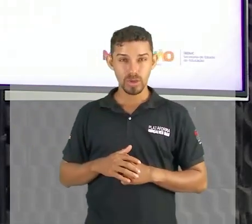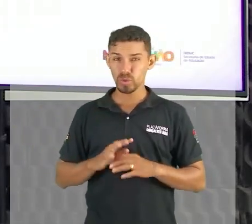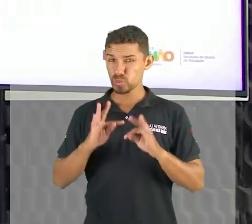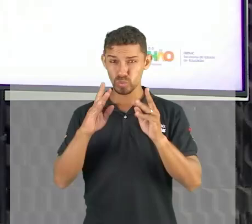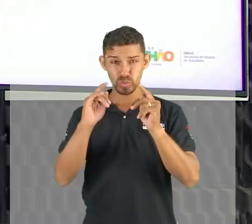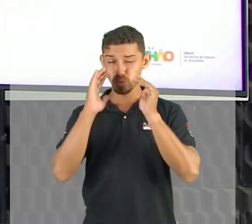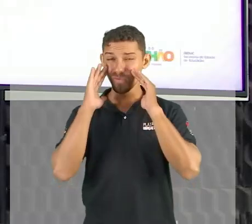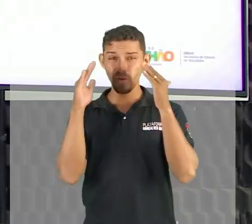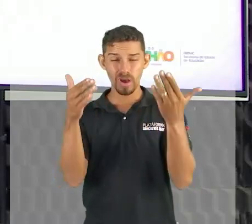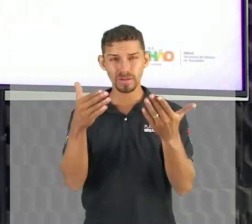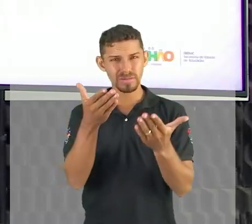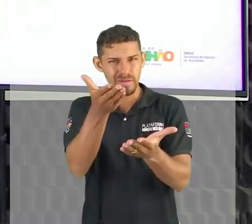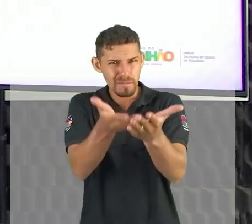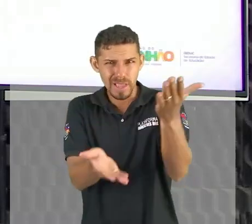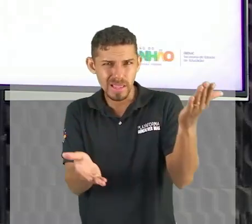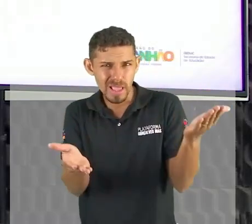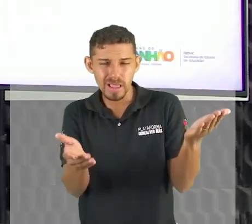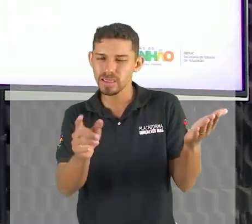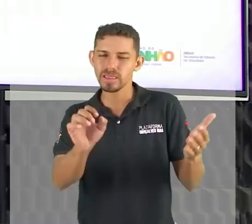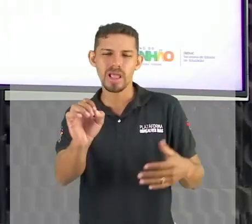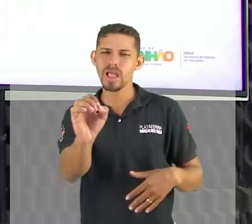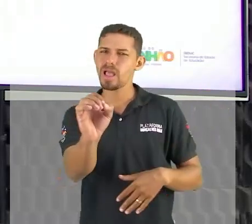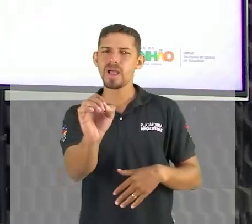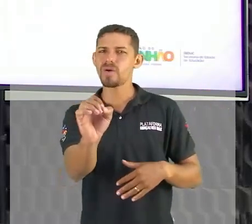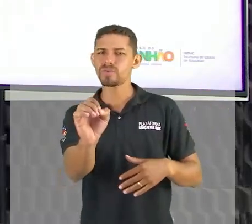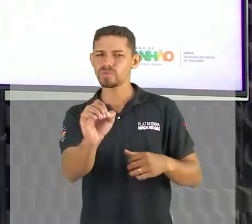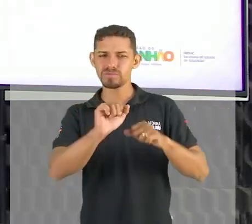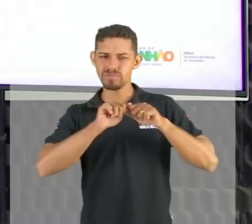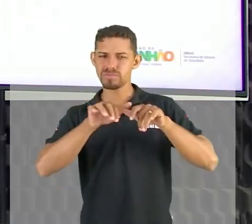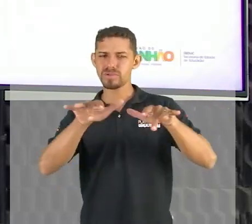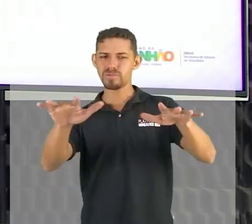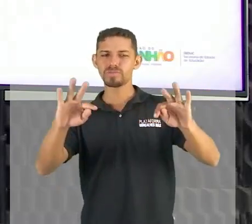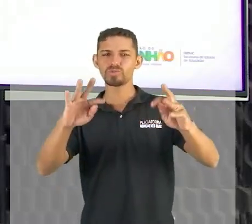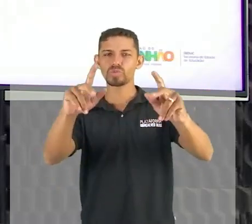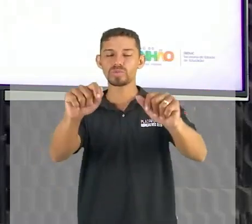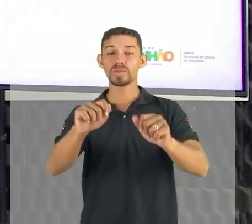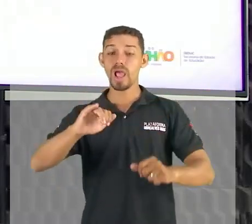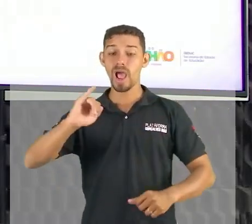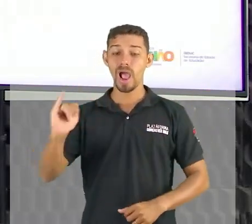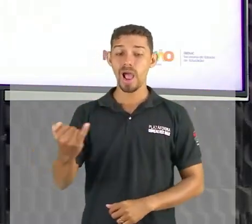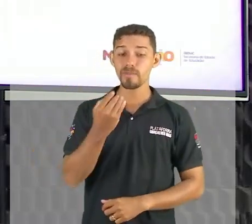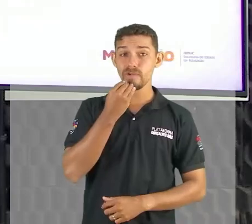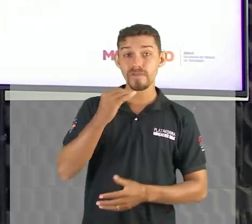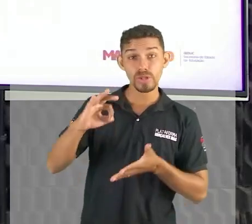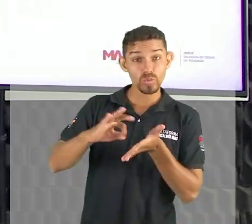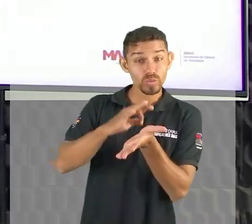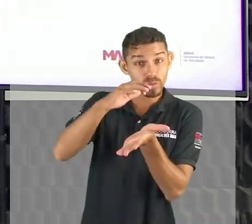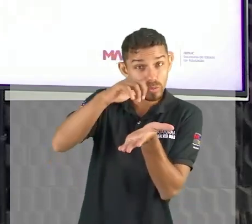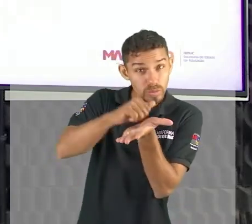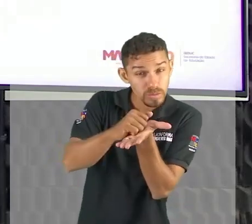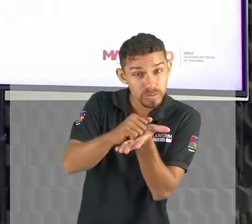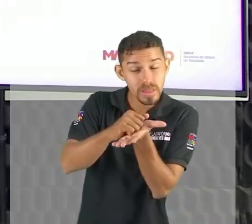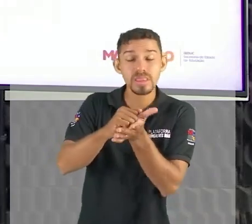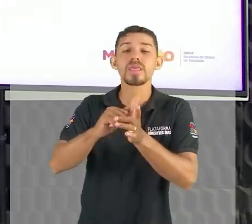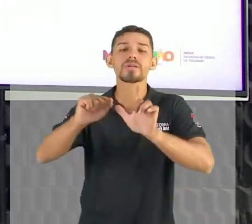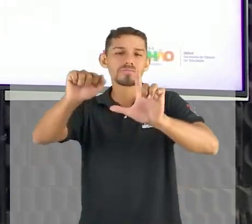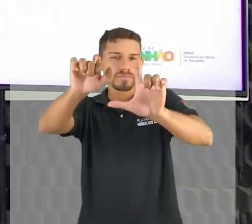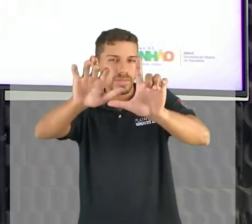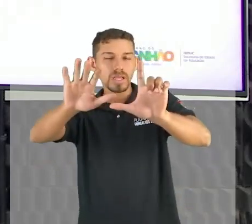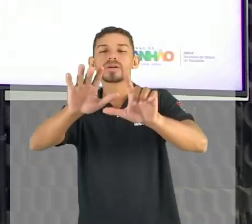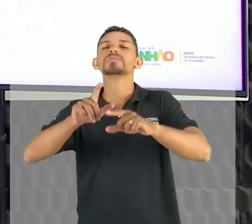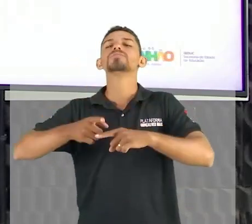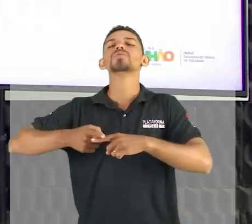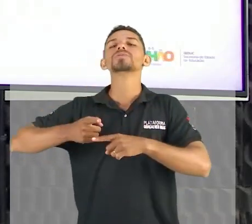Você vai perder essa Não espalha para todo mundo vai lá Aproveita faz a tua inscrição na plataforma